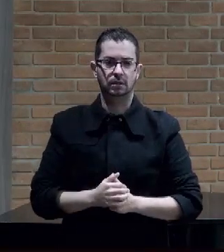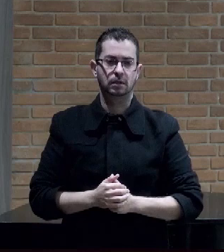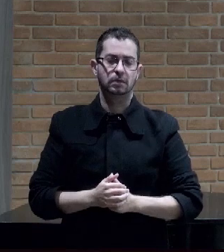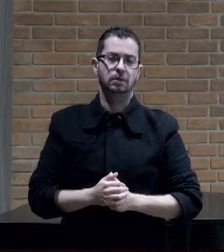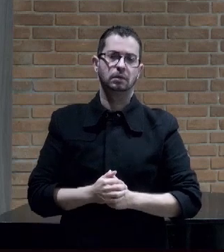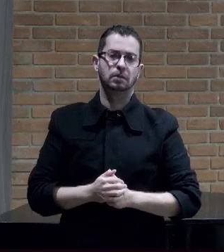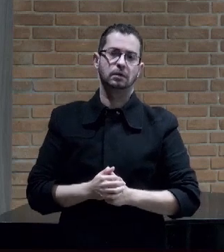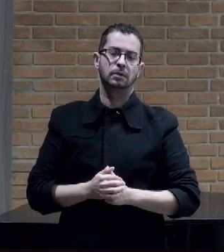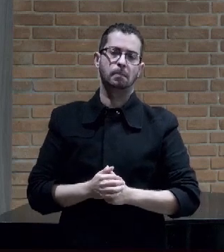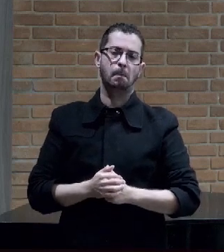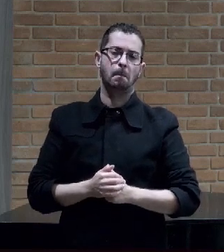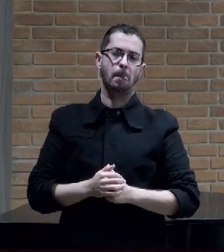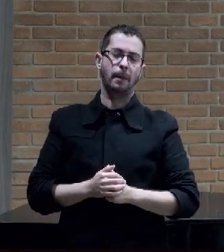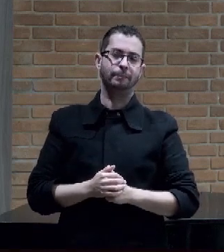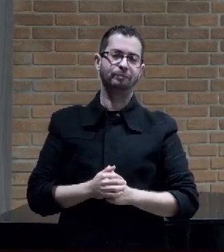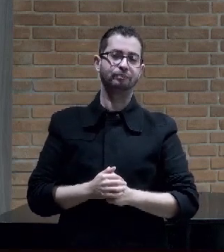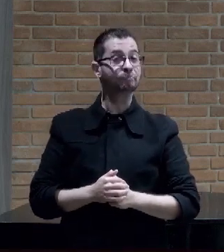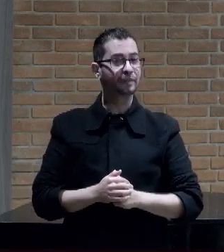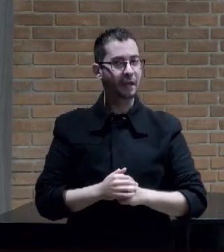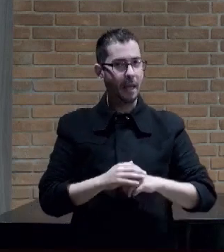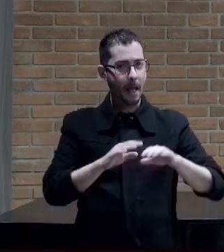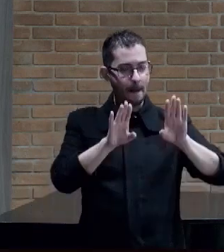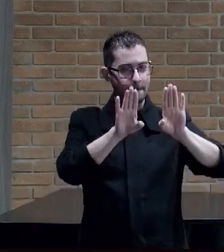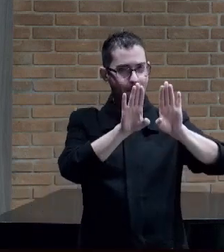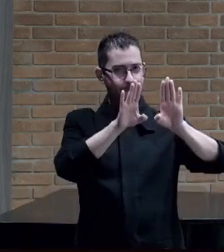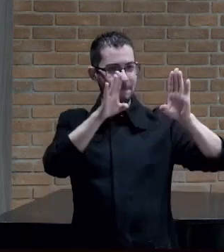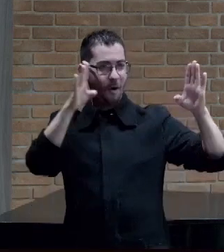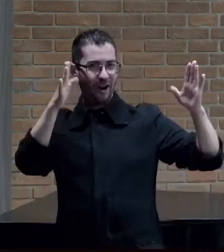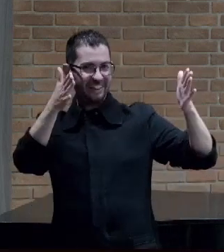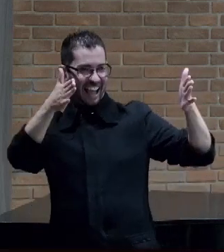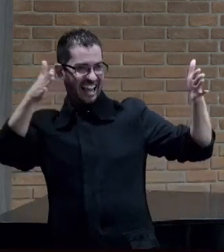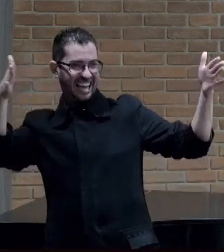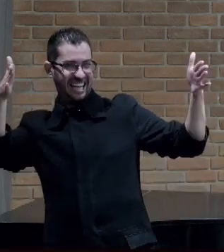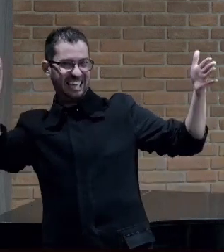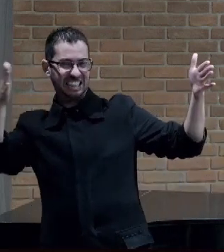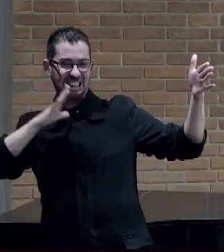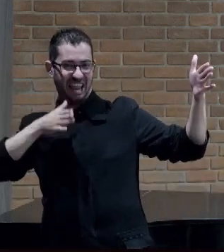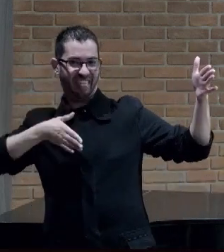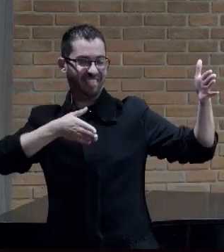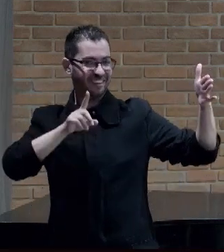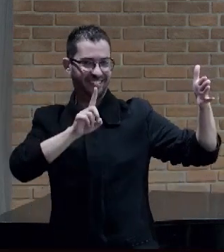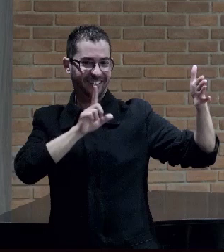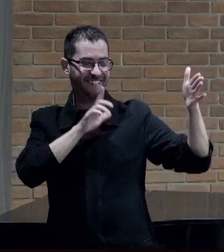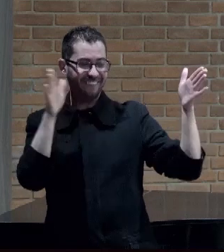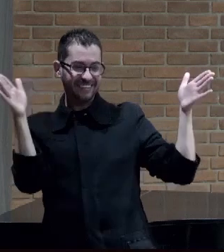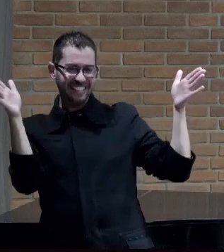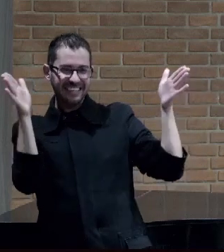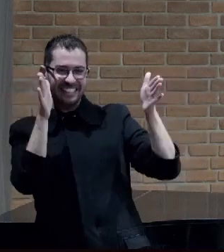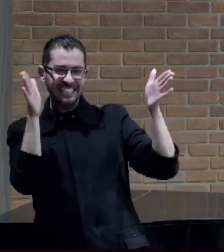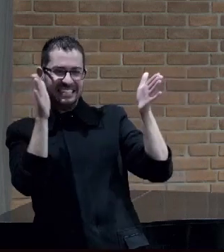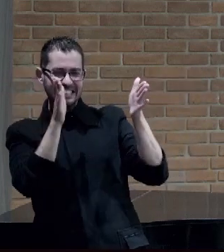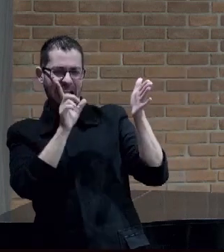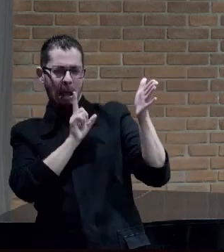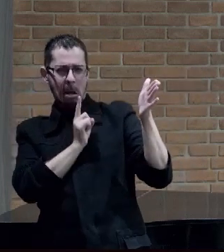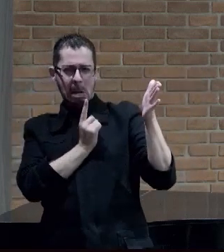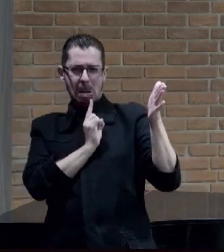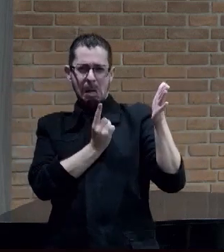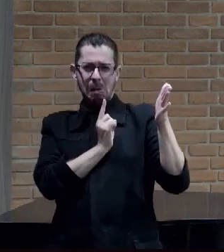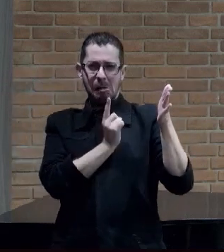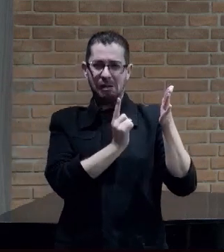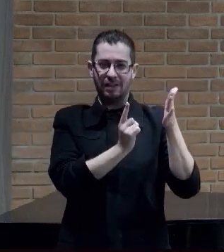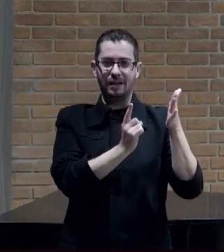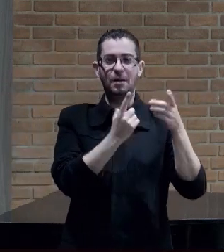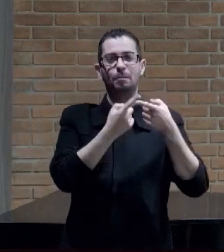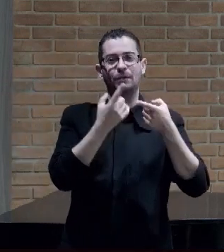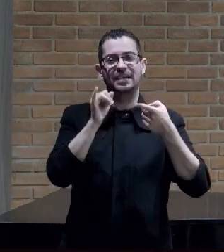Entrai pela porta estreita, larga é a porta, e espaçoso o caminho que conduz para a